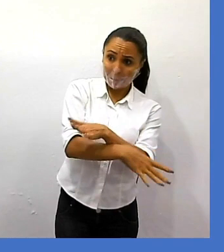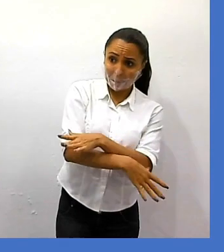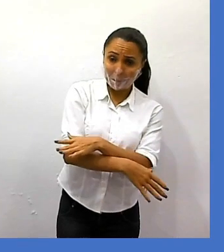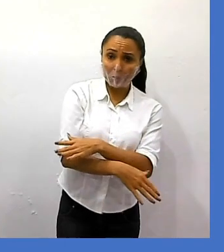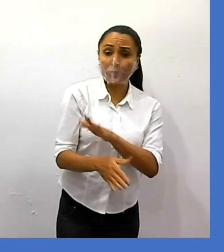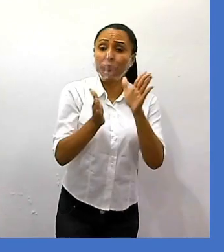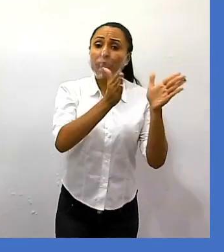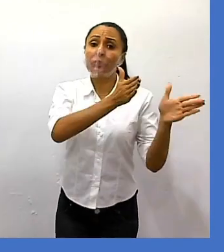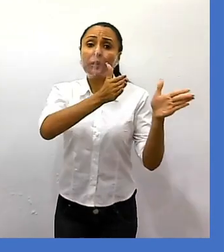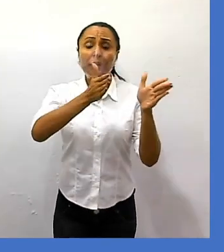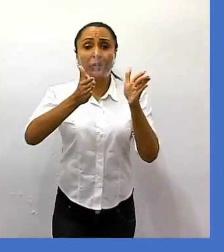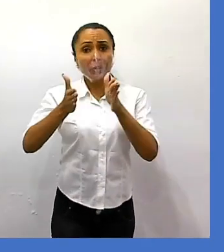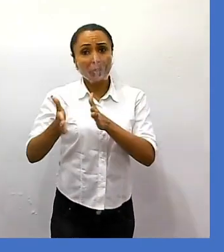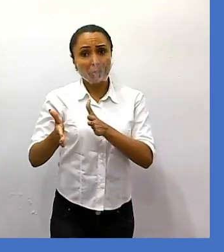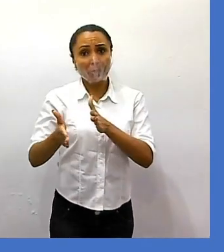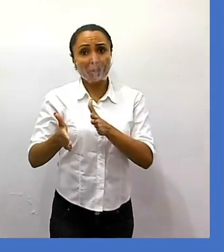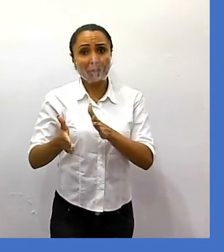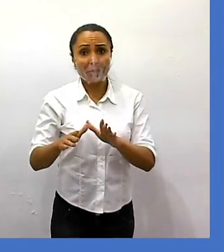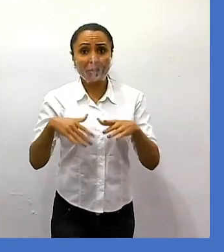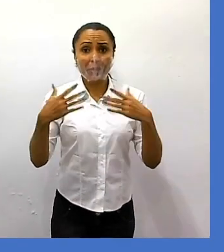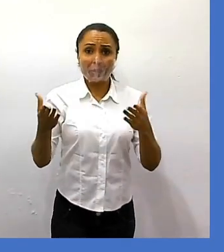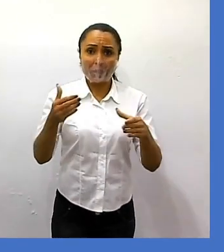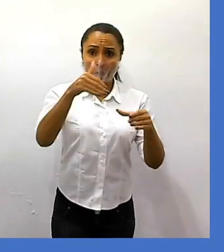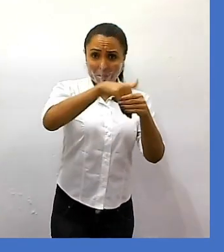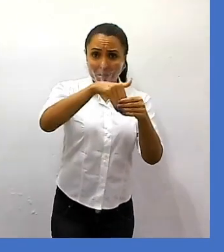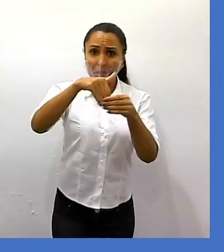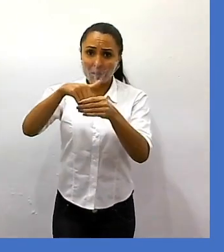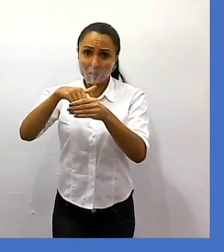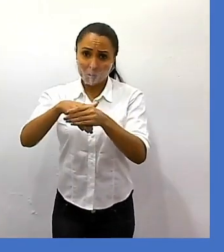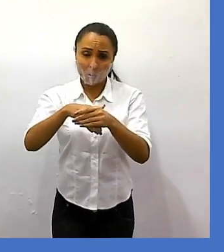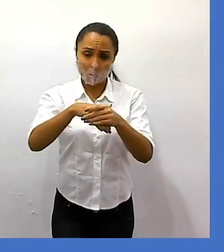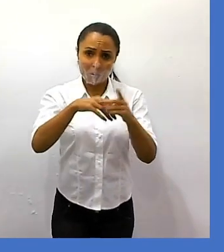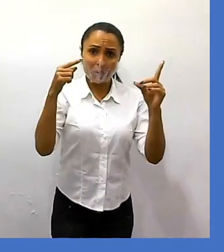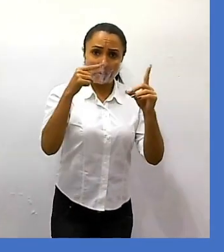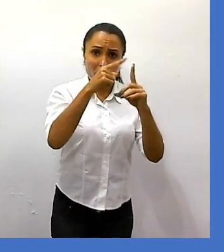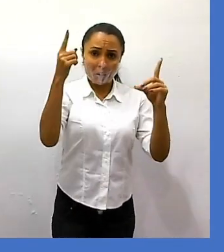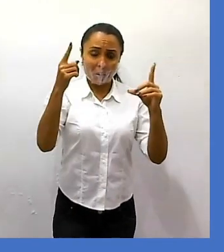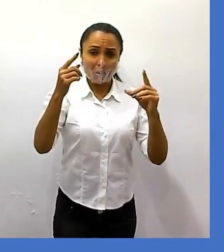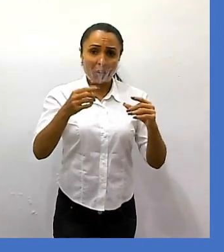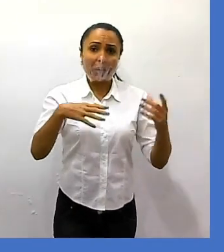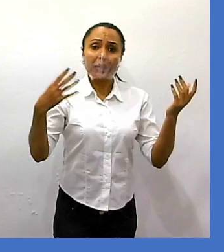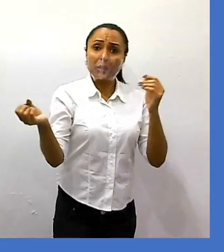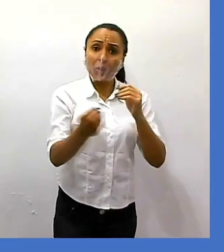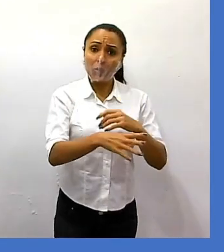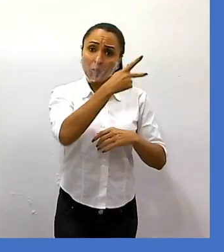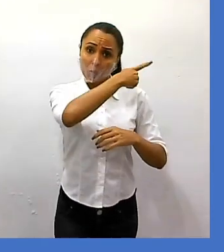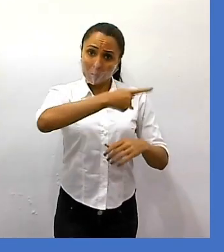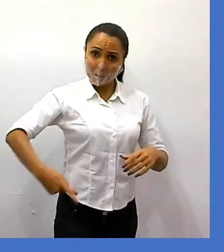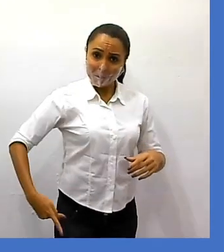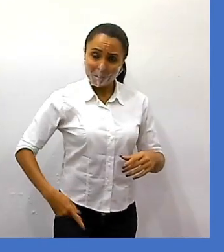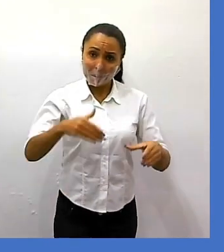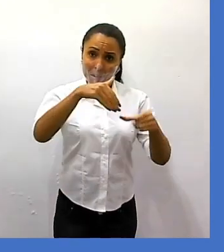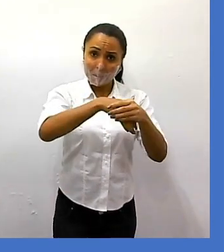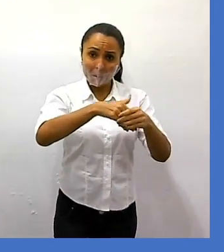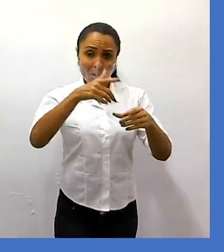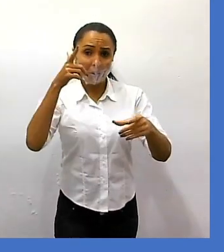passa a... Existem as eleições diretas, um novo presidente é eleito por voto popular, mas